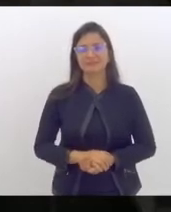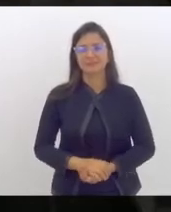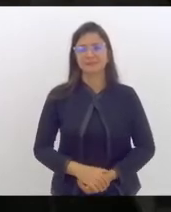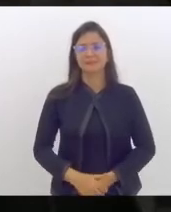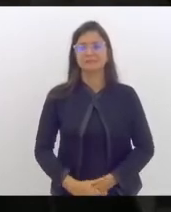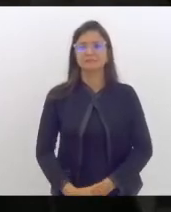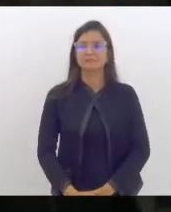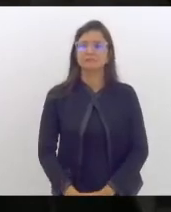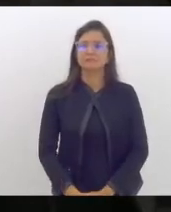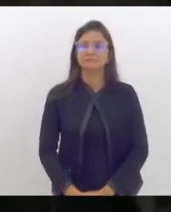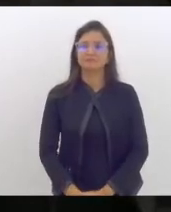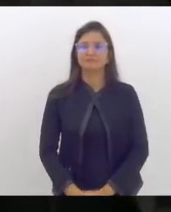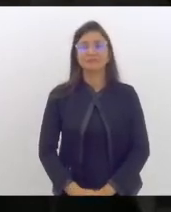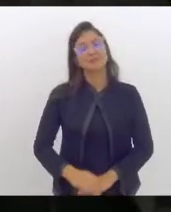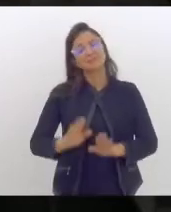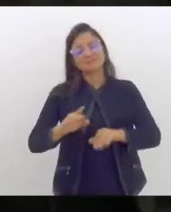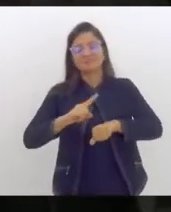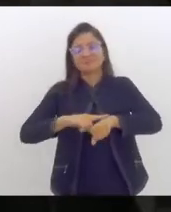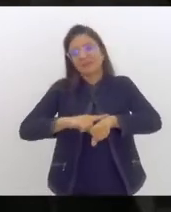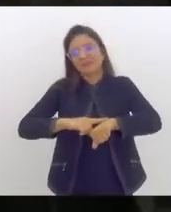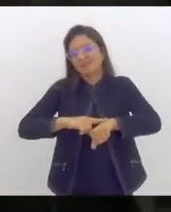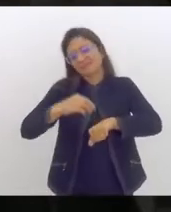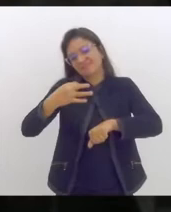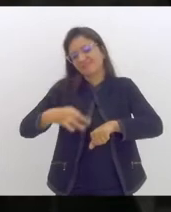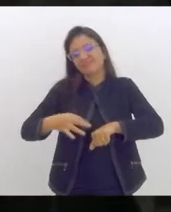o tempo é soberano.